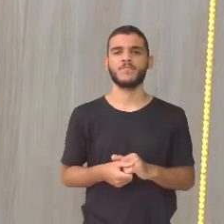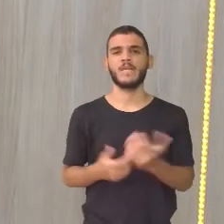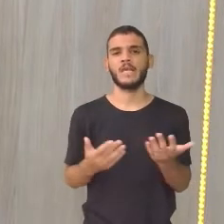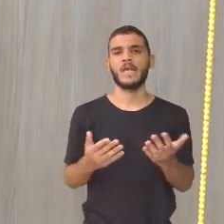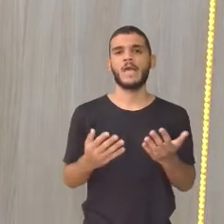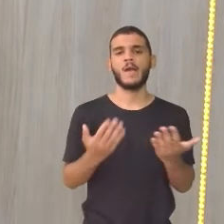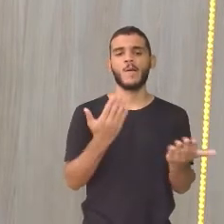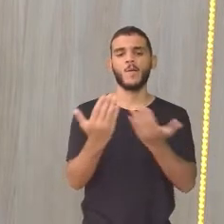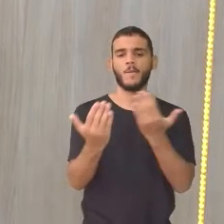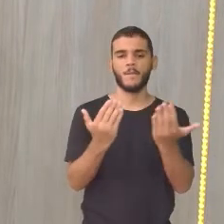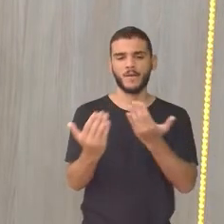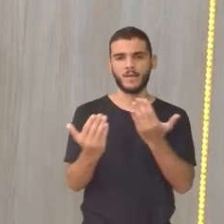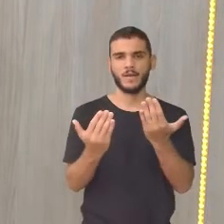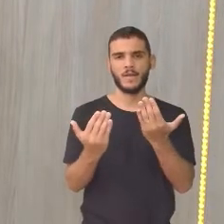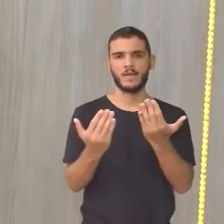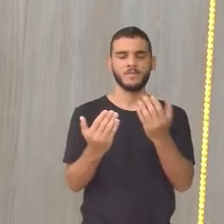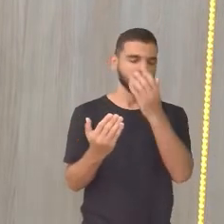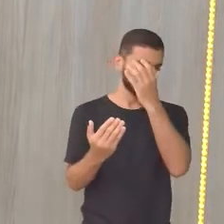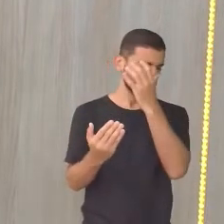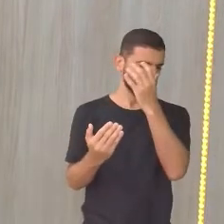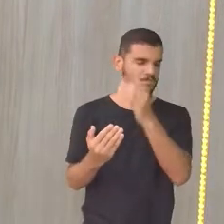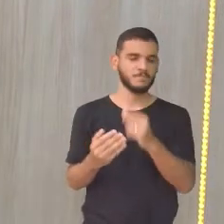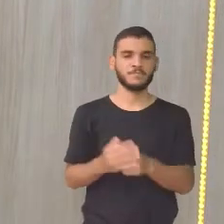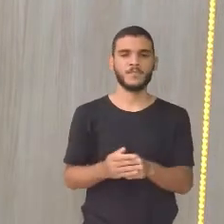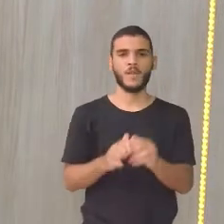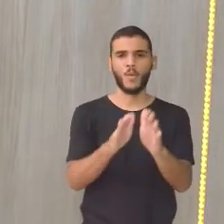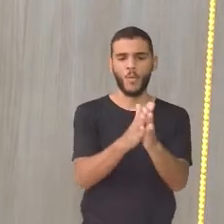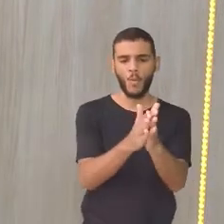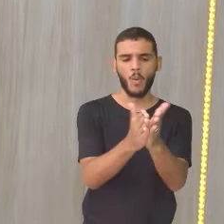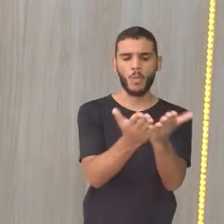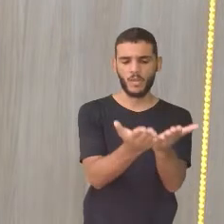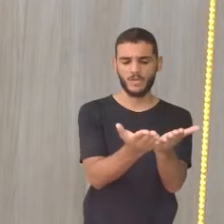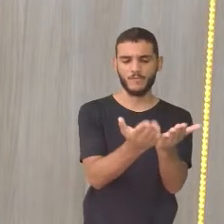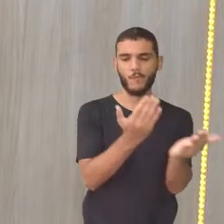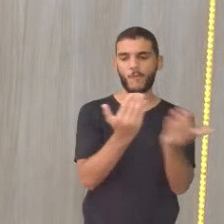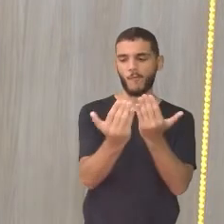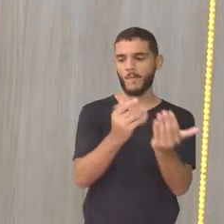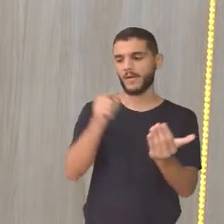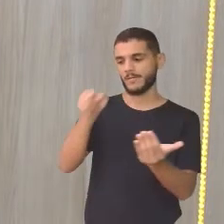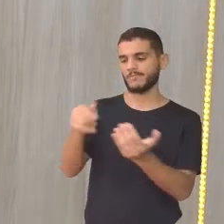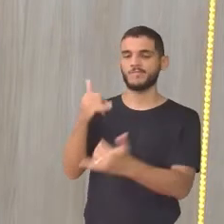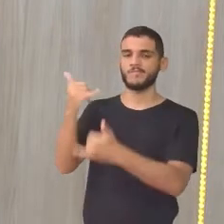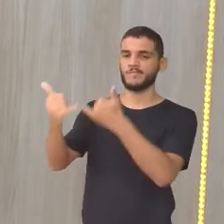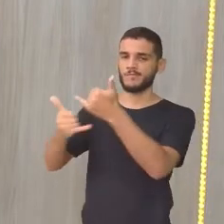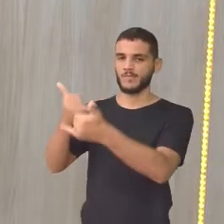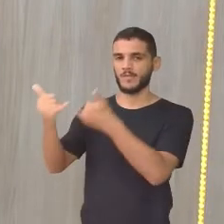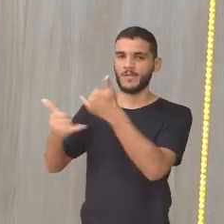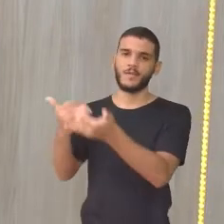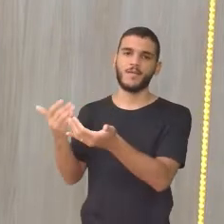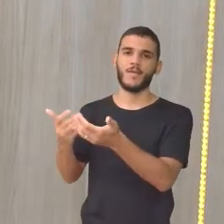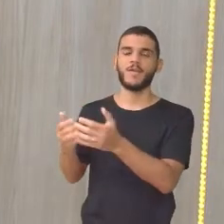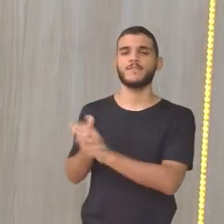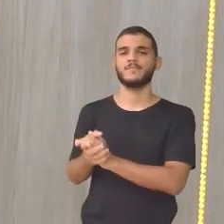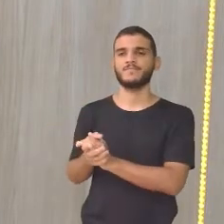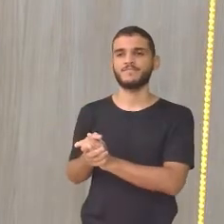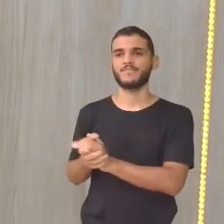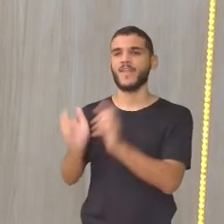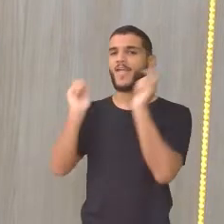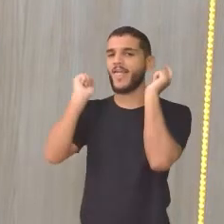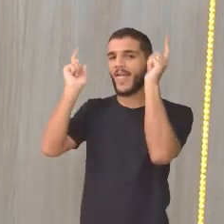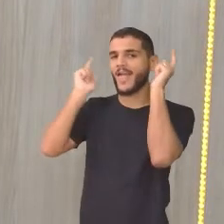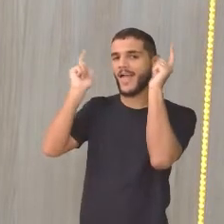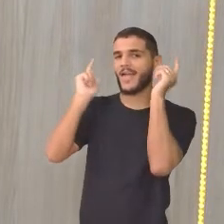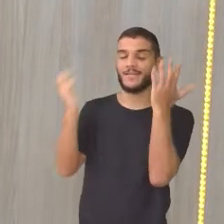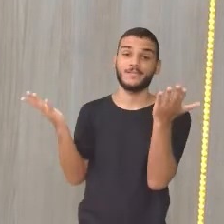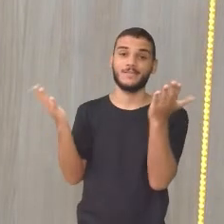que representa a diversão, não é? Onde você lê para se divertir, se distrair, não é? O livro também representa